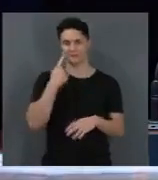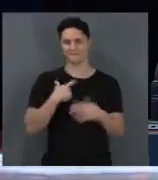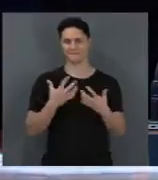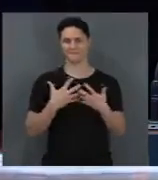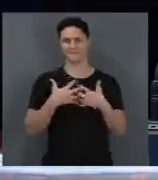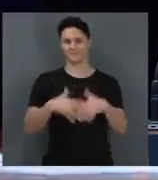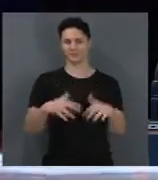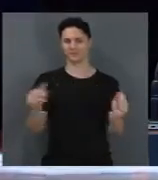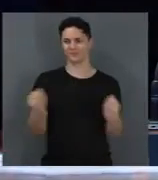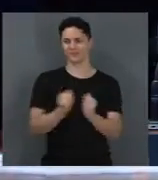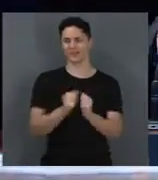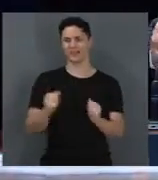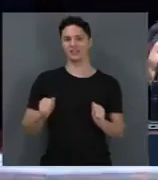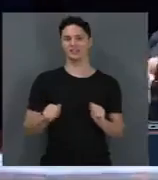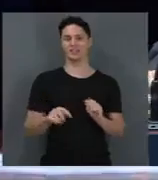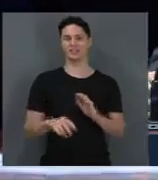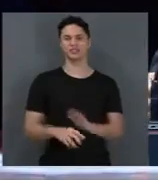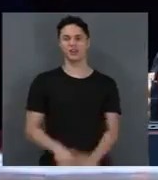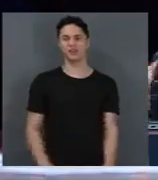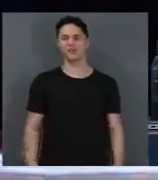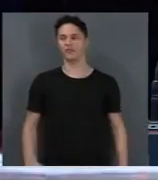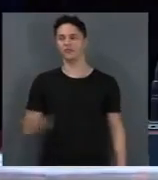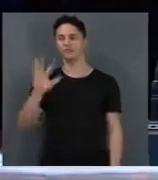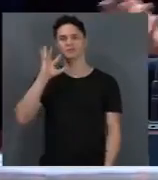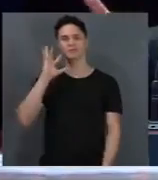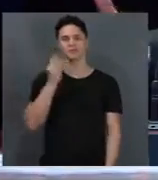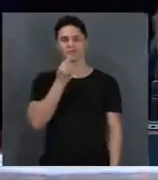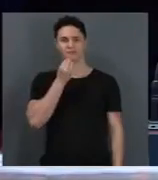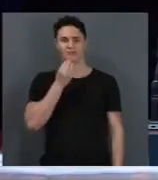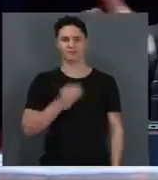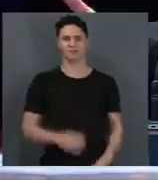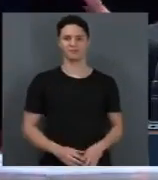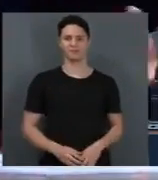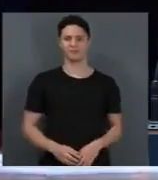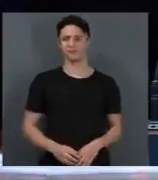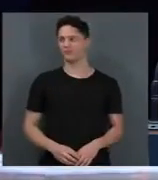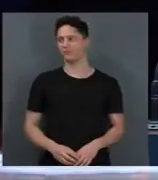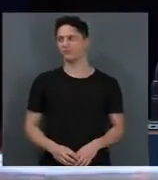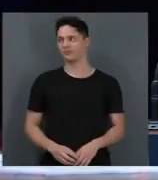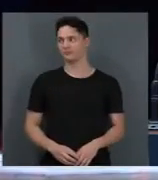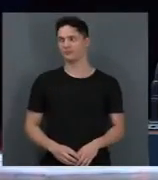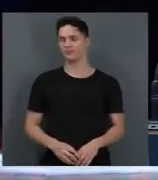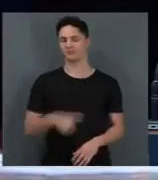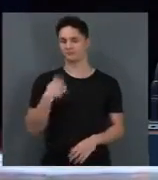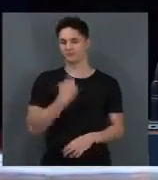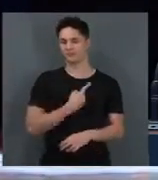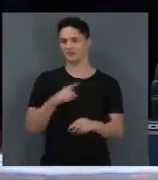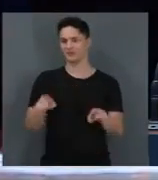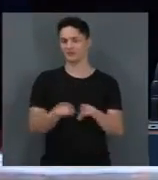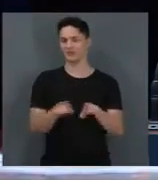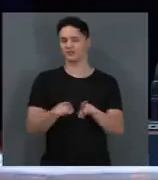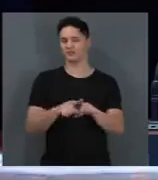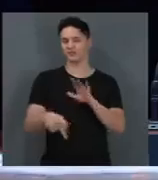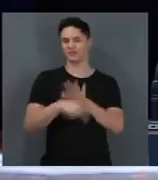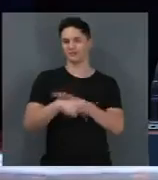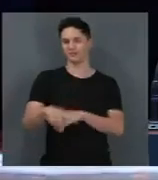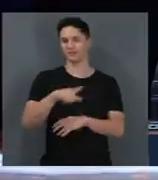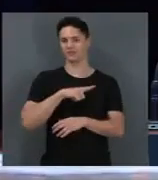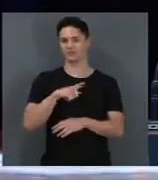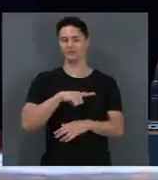também, mas que depende de uma emenda de bancada. Emenda individual, eu disse para quem apresentou o projeto